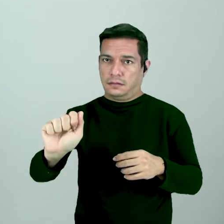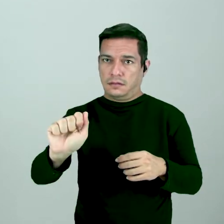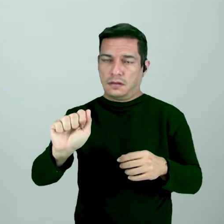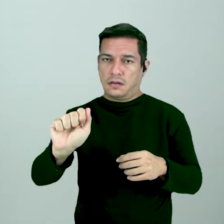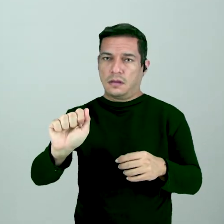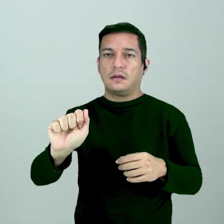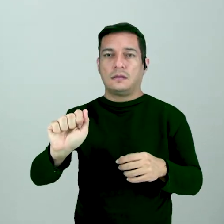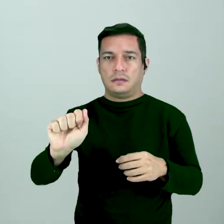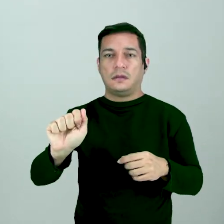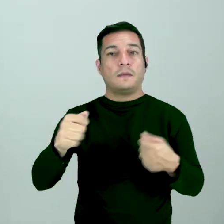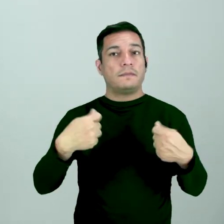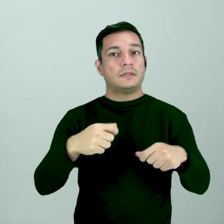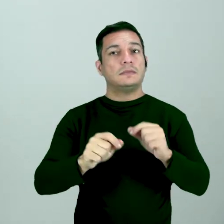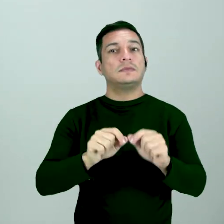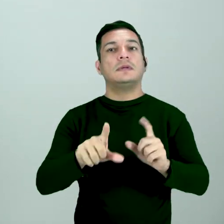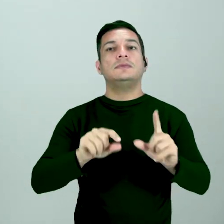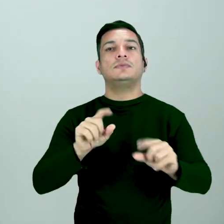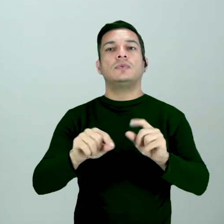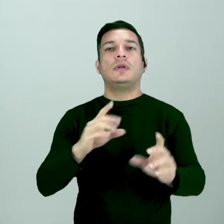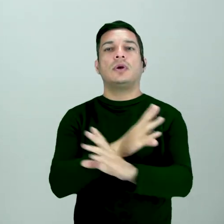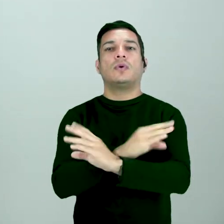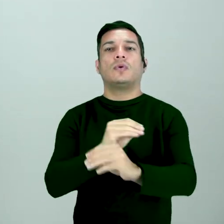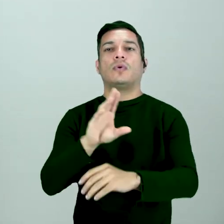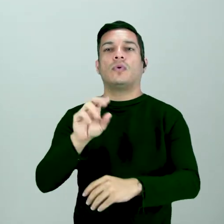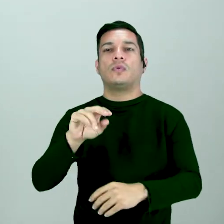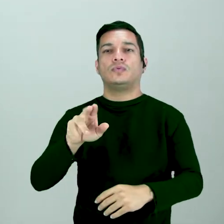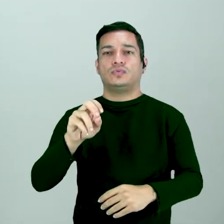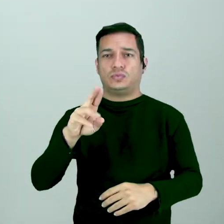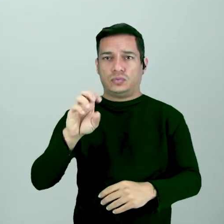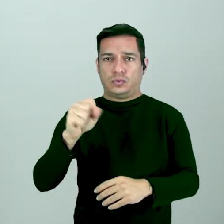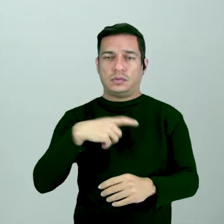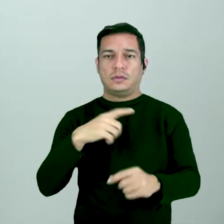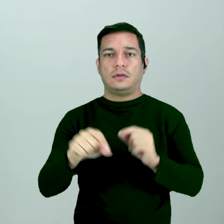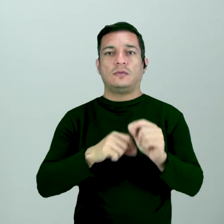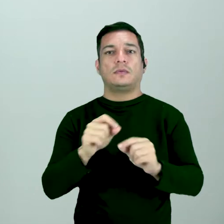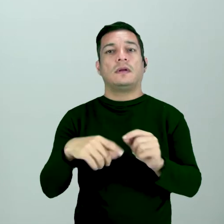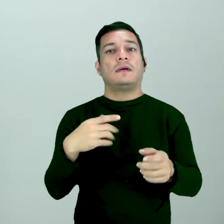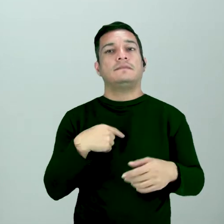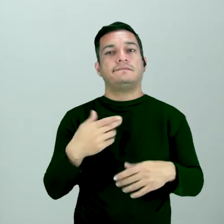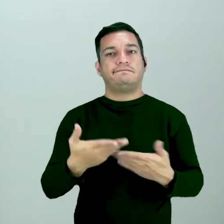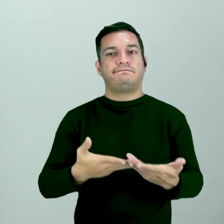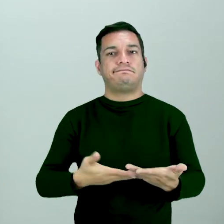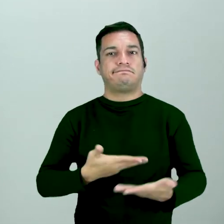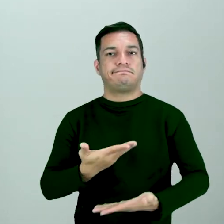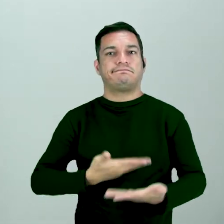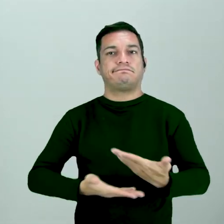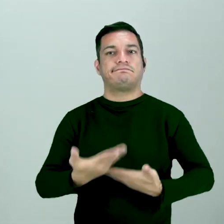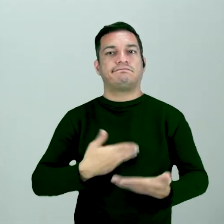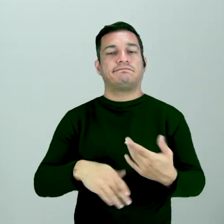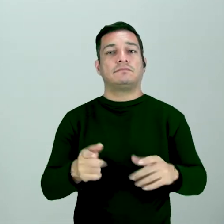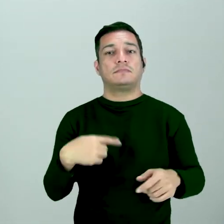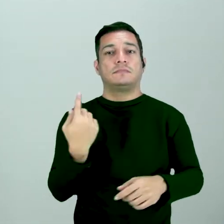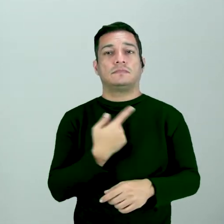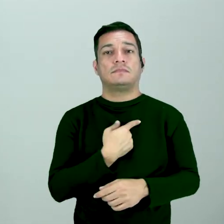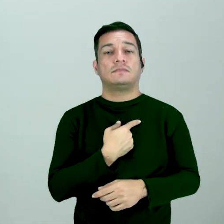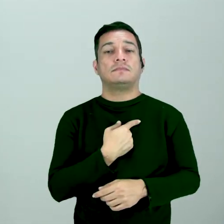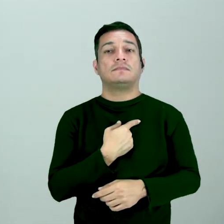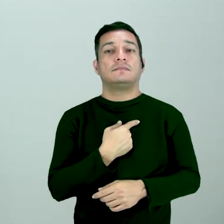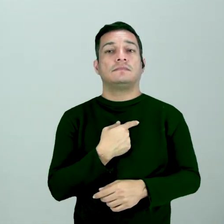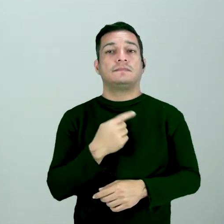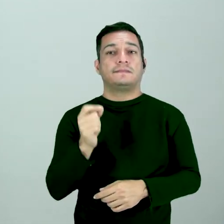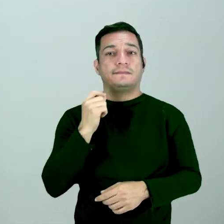Neste caso, devemos escolher conjunções que estabeleçam também essas relações. E aí nós vamos